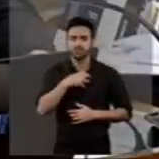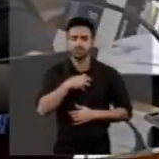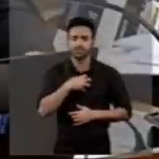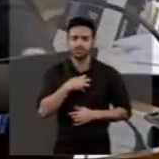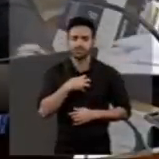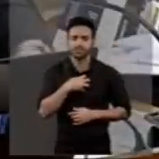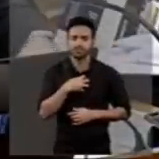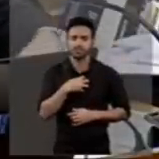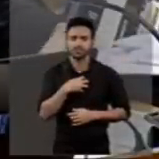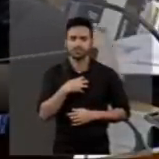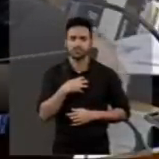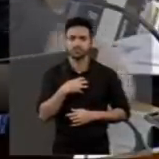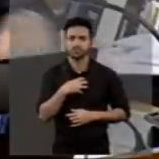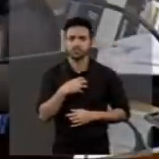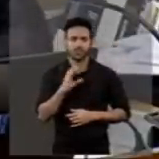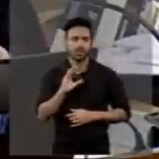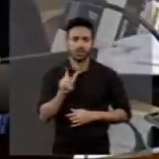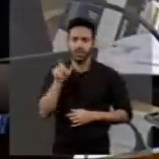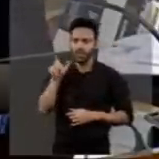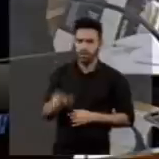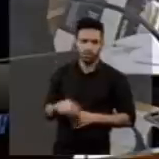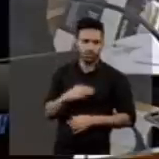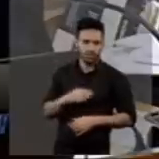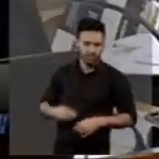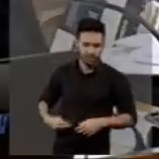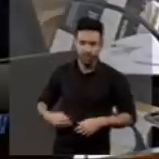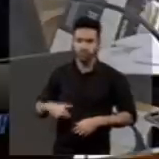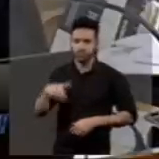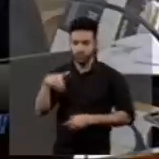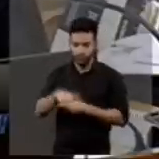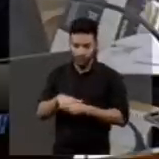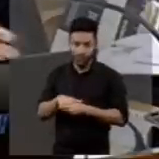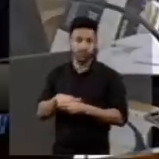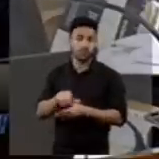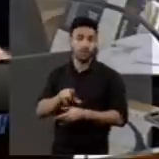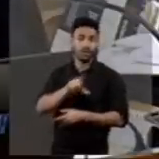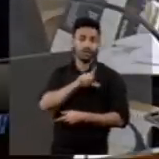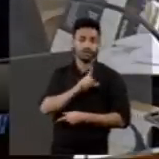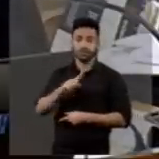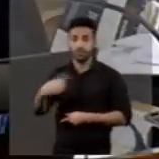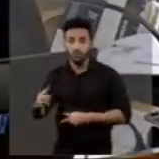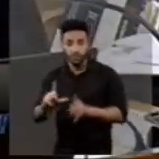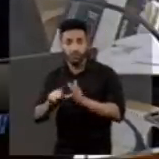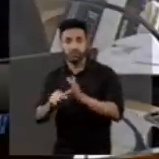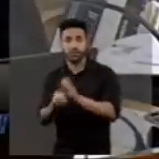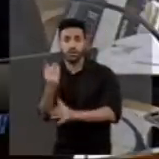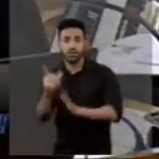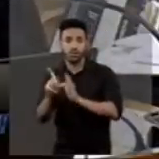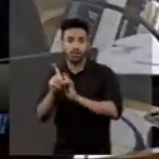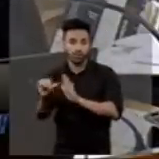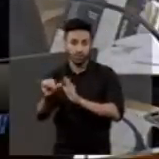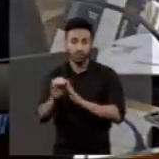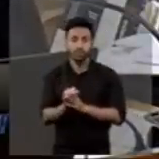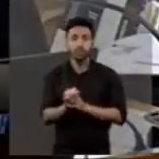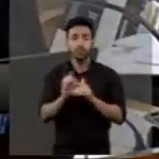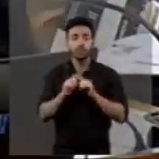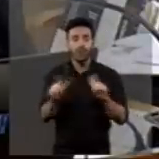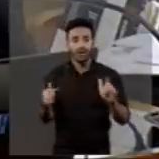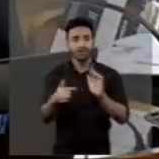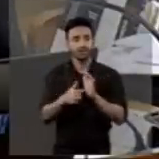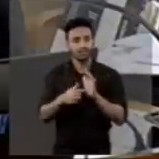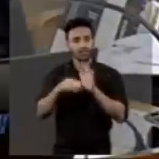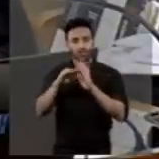e obviamente o voto dado pelo ministro relator foi anterior à lei, esses dispositivos que foram alterados nem chegaram a